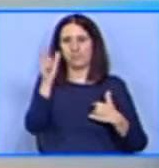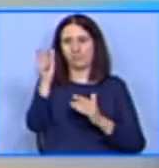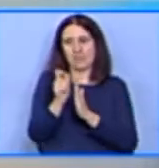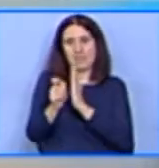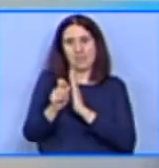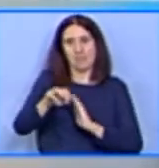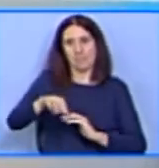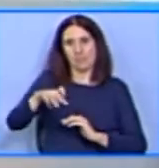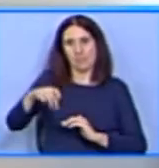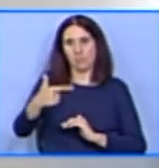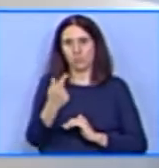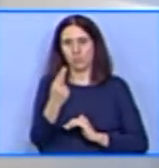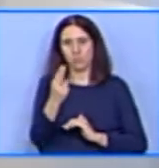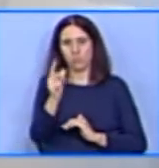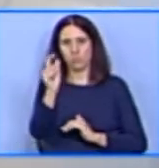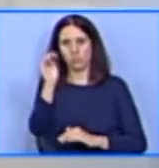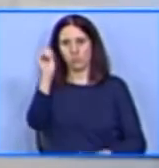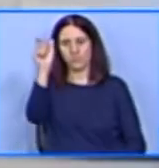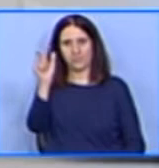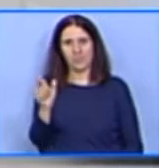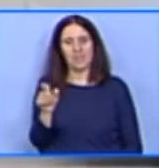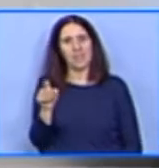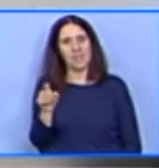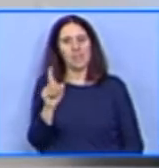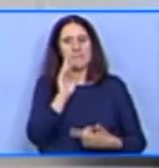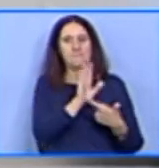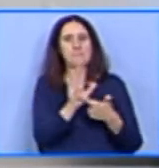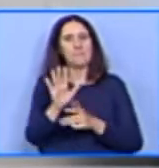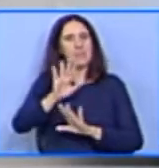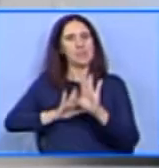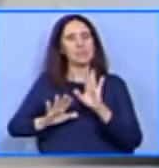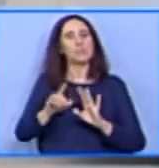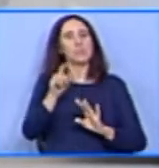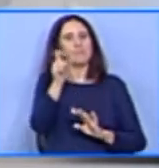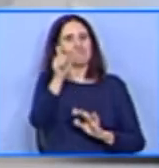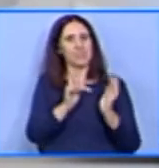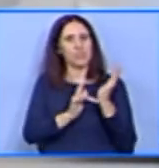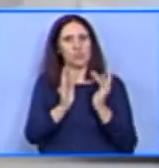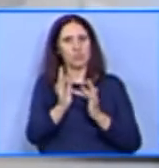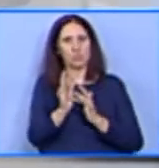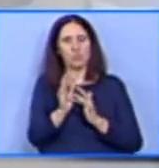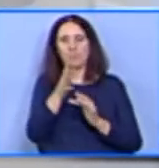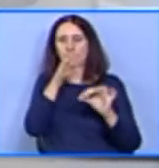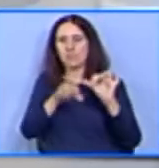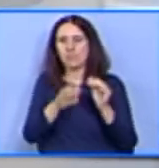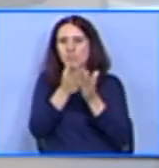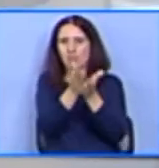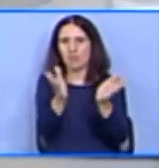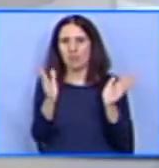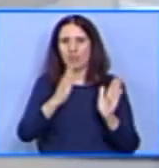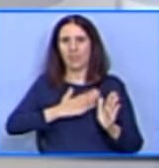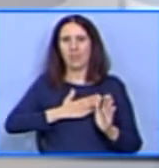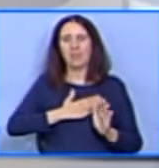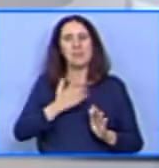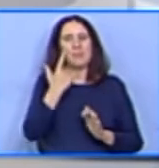eco, parece de alguma relutância que Jesus tem em alargar a mensagem. Mas eu creio que isto é uma